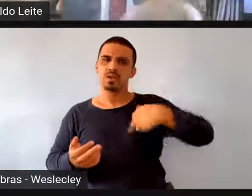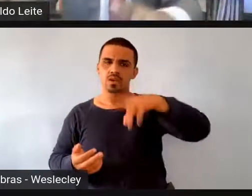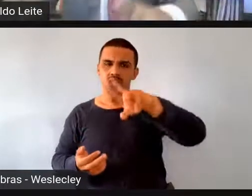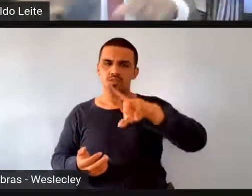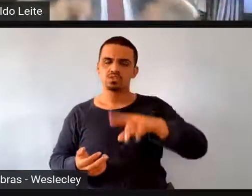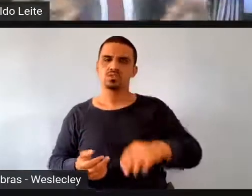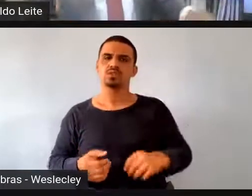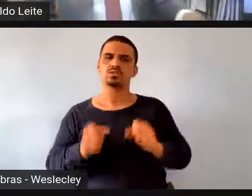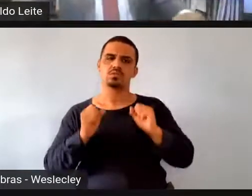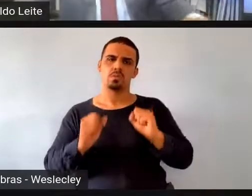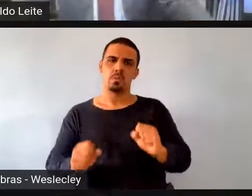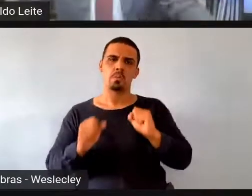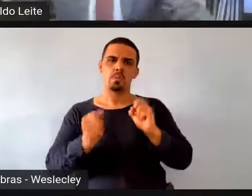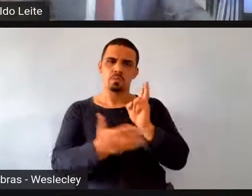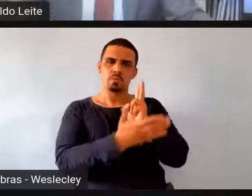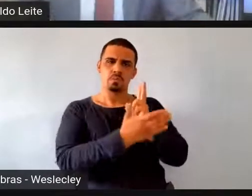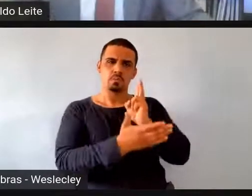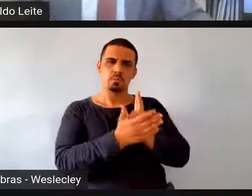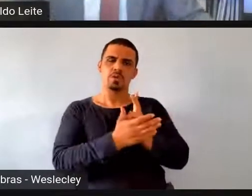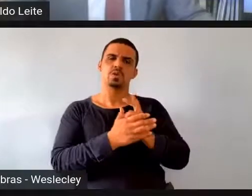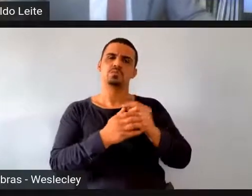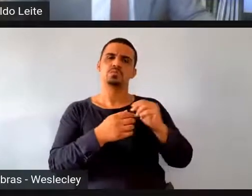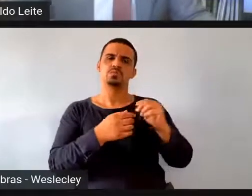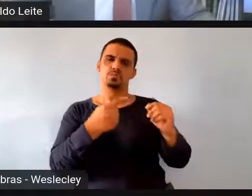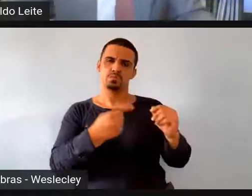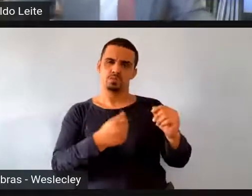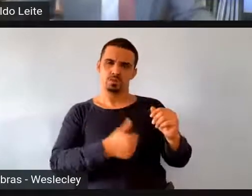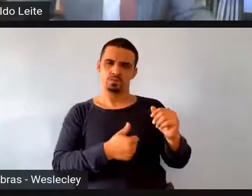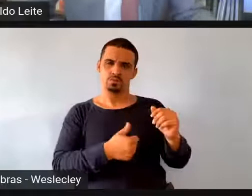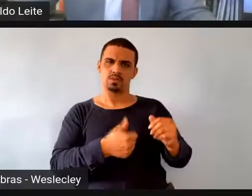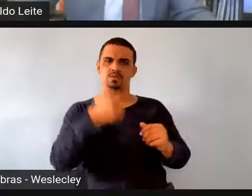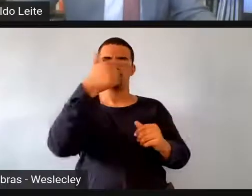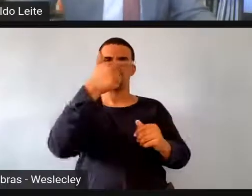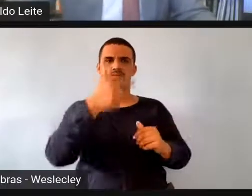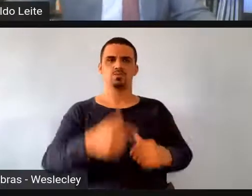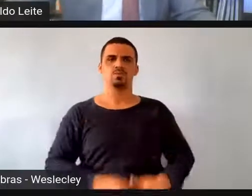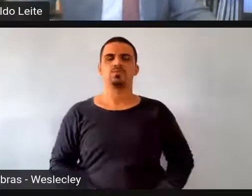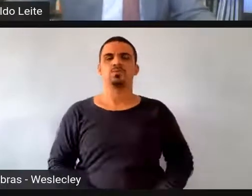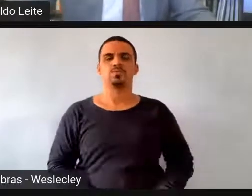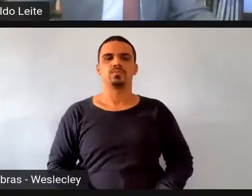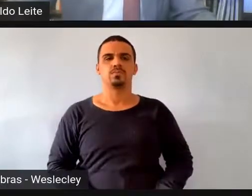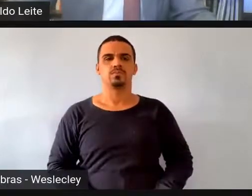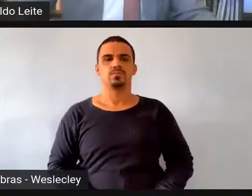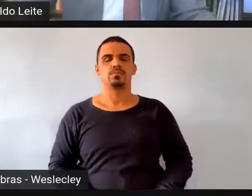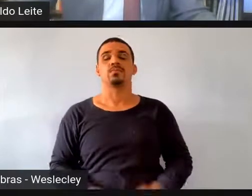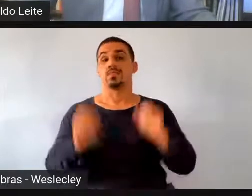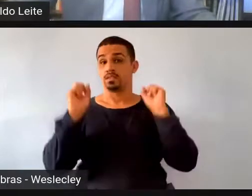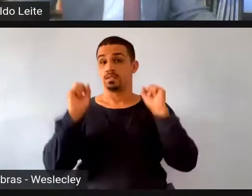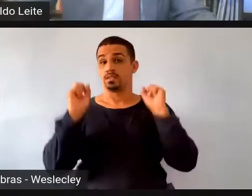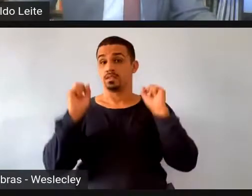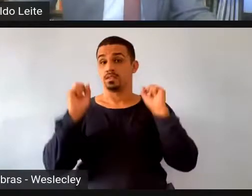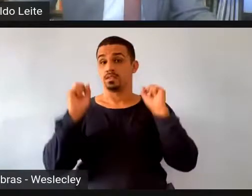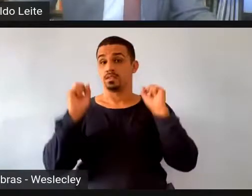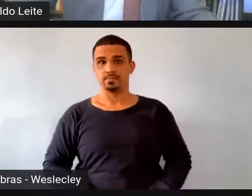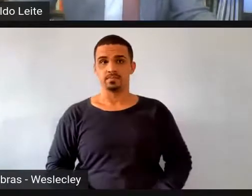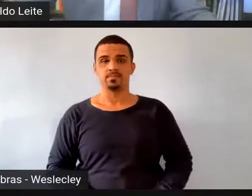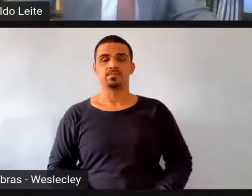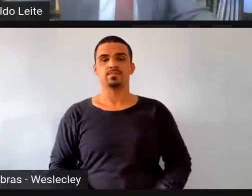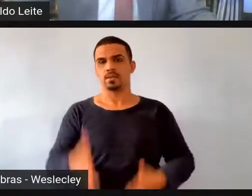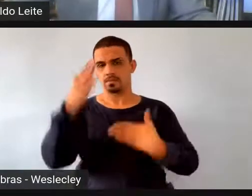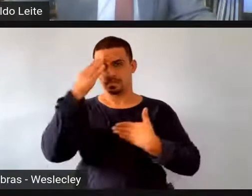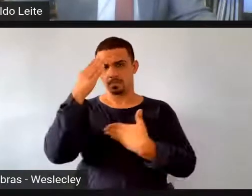Podemos começar na mesma ordem, primeiro pelo Dr. Bruno Reis. Ok. Obrigado,